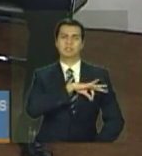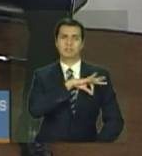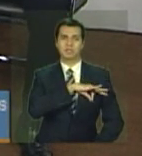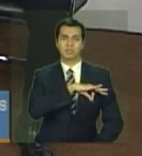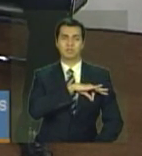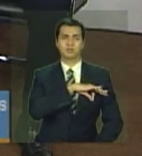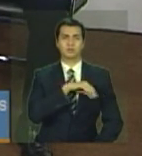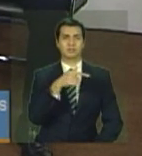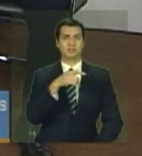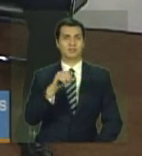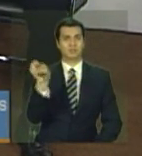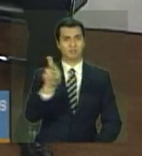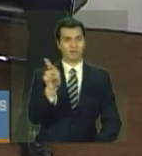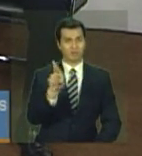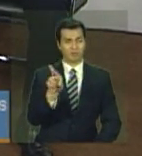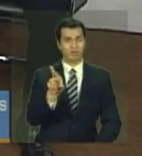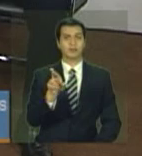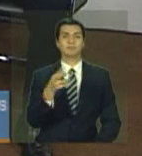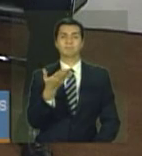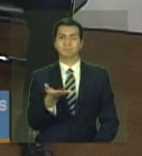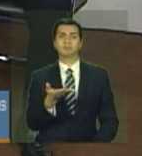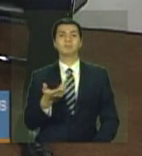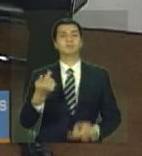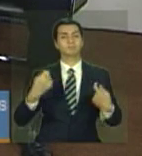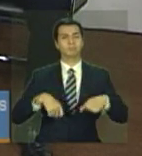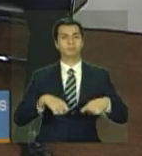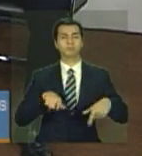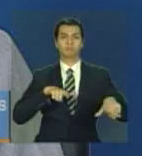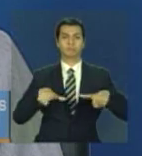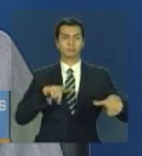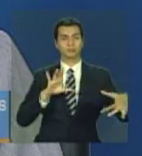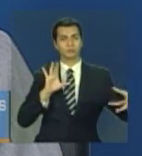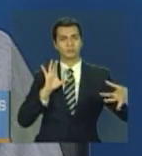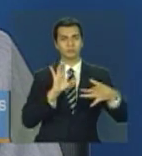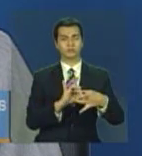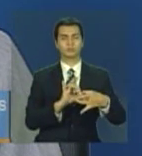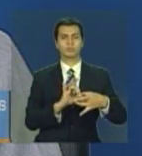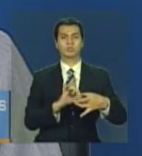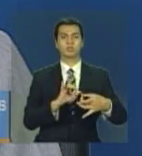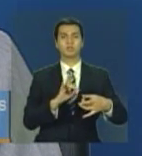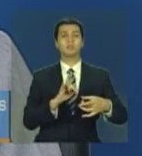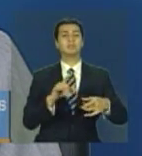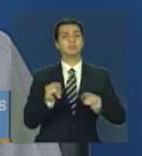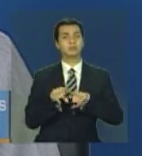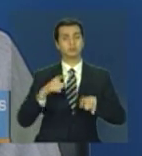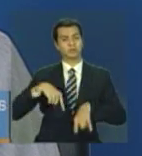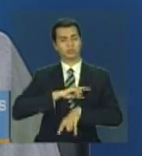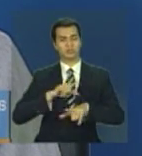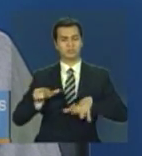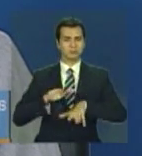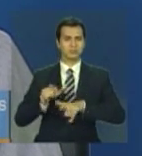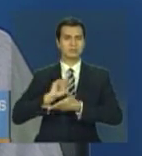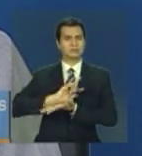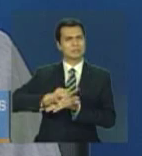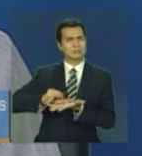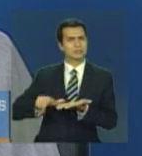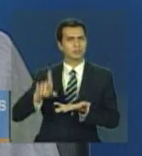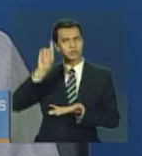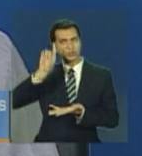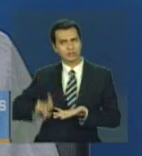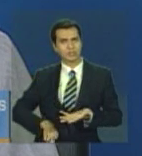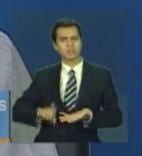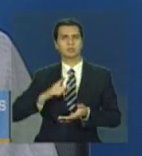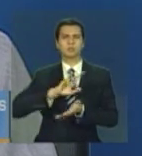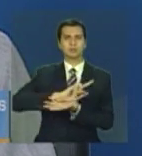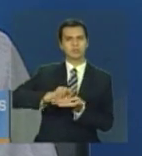capita, abaixo de R$70, é trabalhar um conjunto de direitos, né, e de serviços para